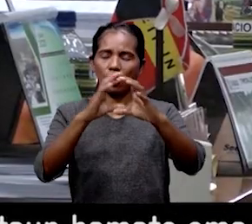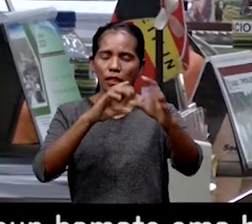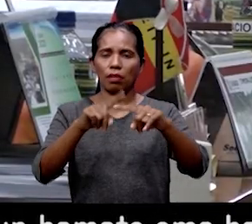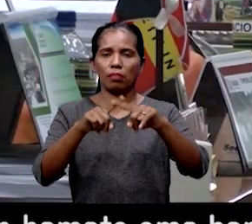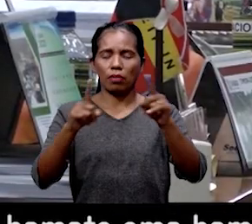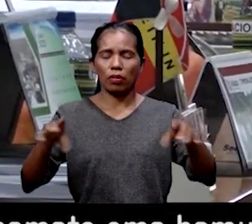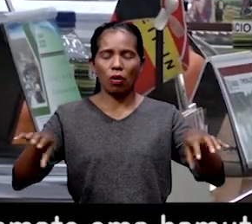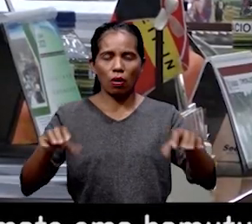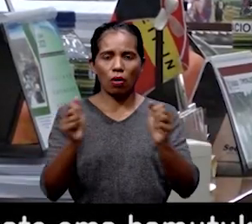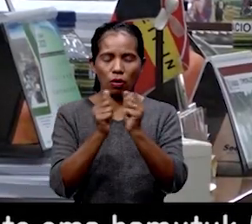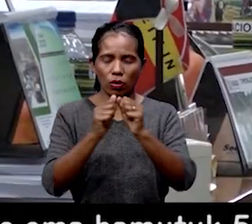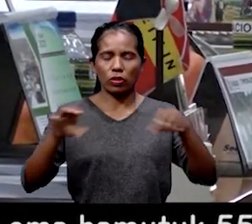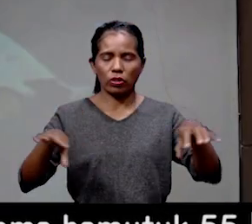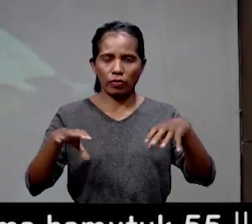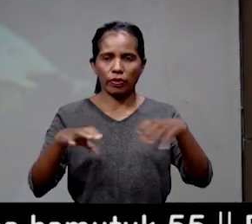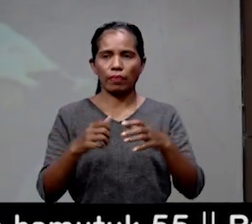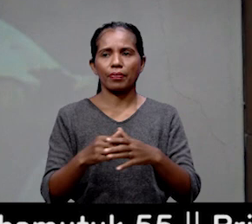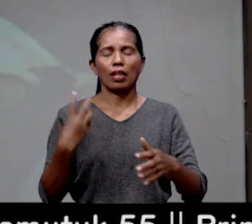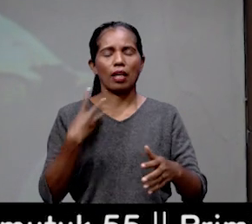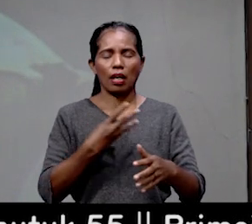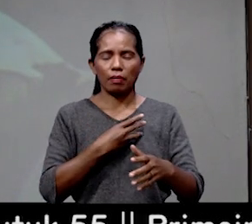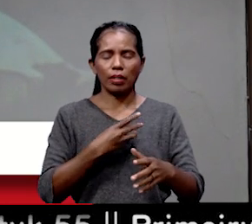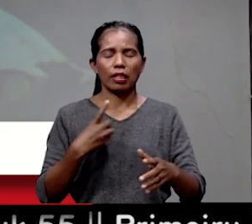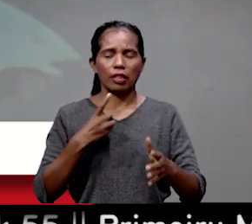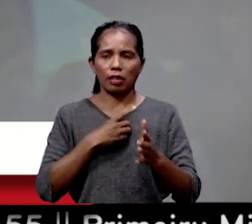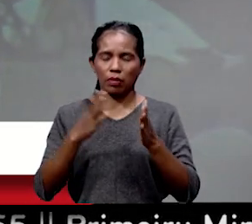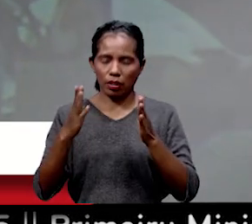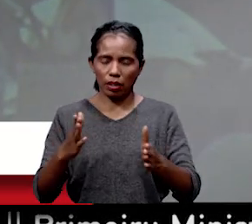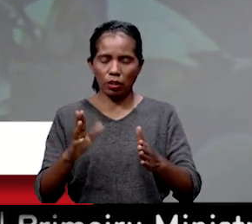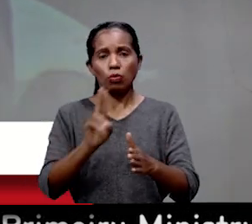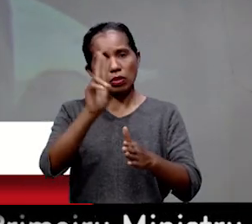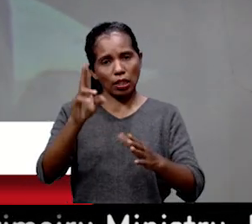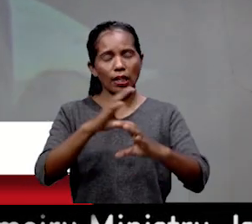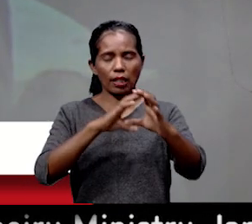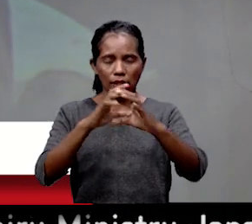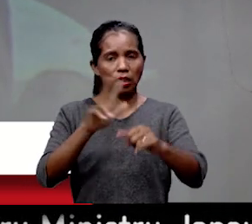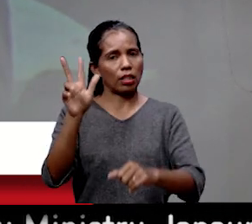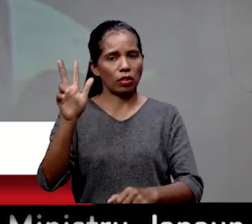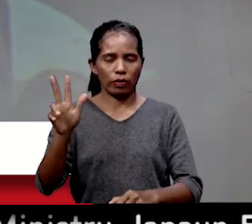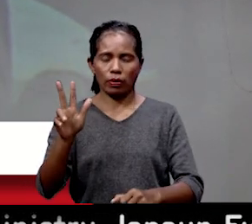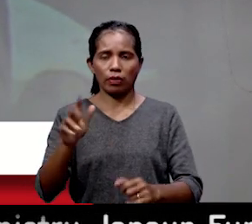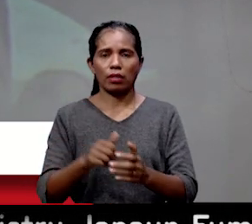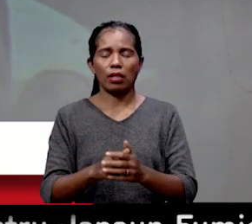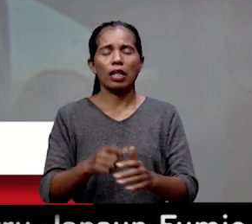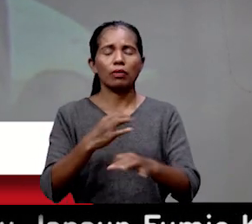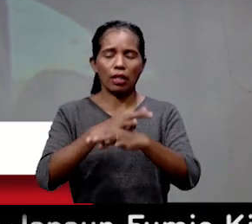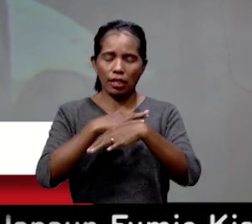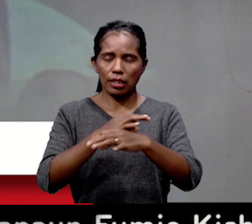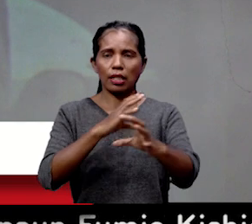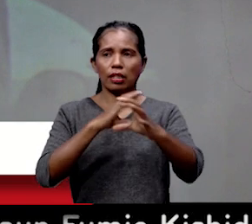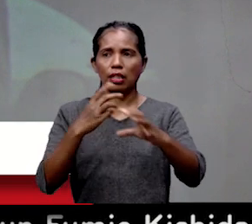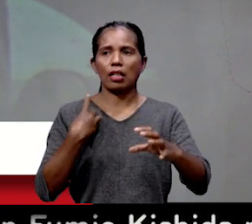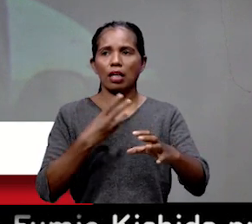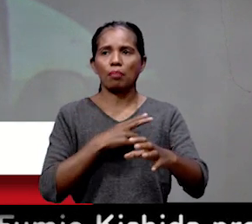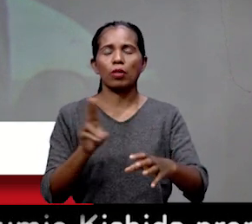beijo serviço. A mi deputado na hira, nem mas usa a careta de mais terceira legislatura. E atual manutenção da careta, né? Eu uso